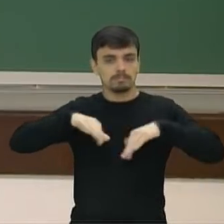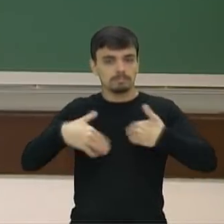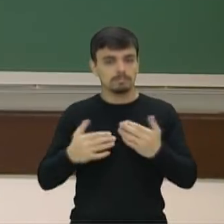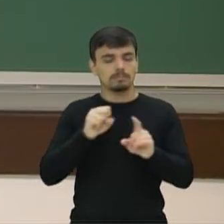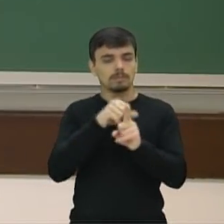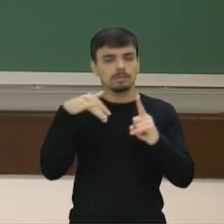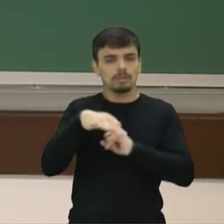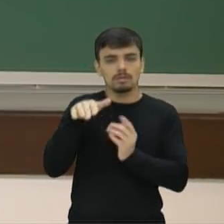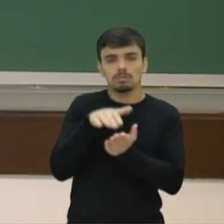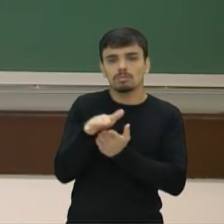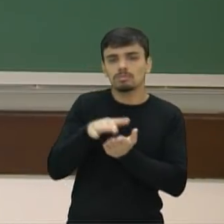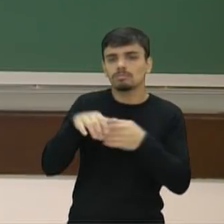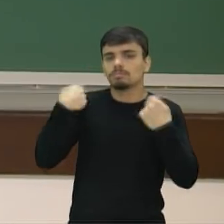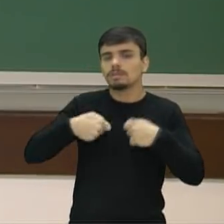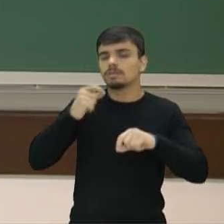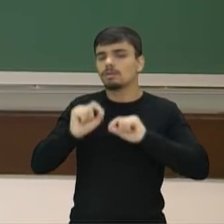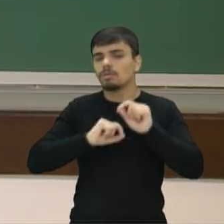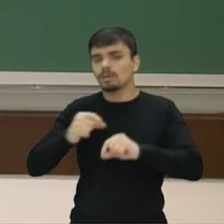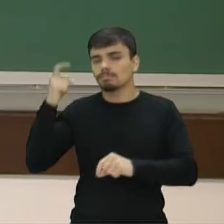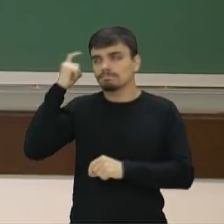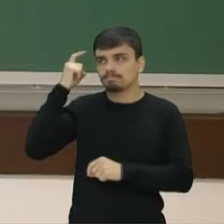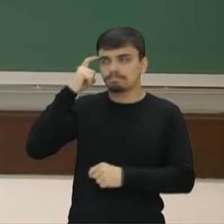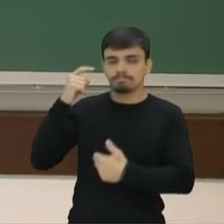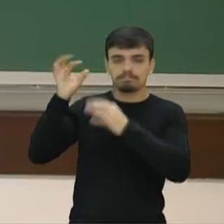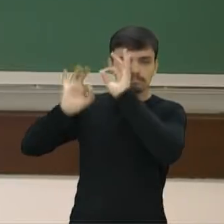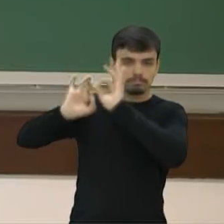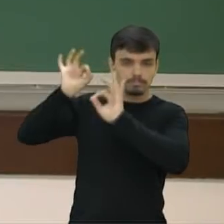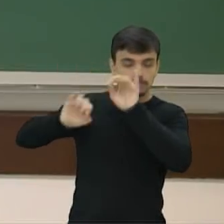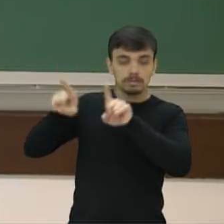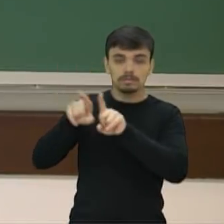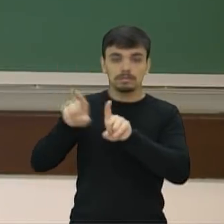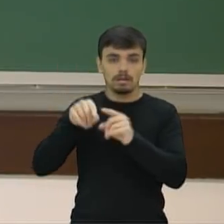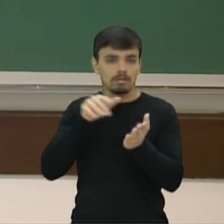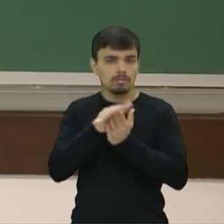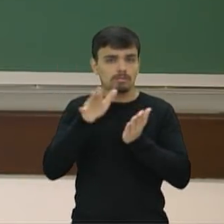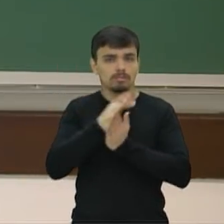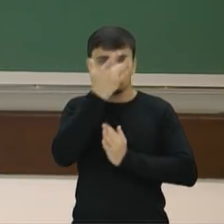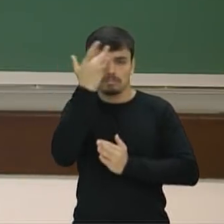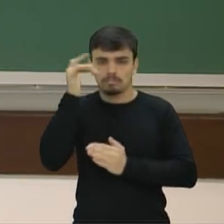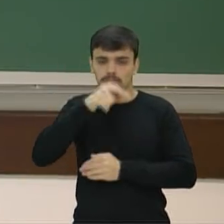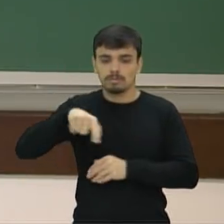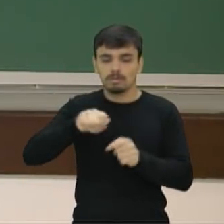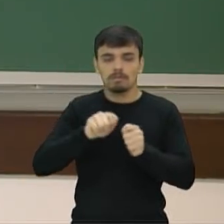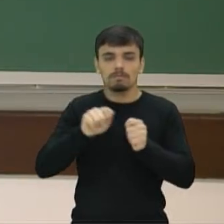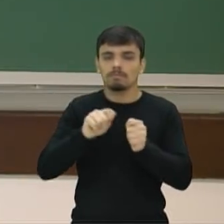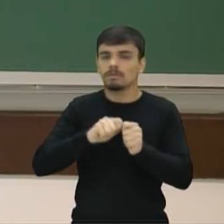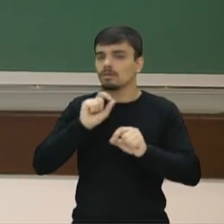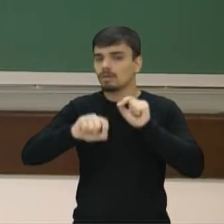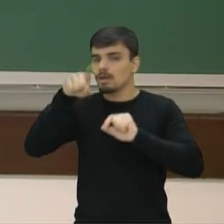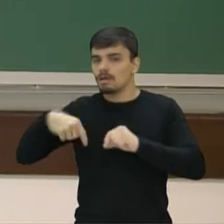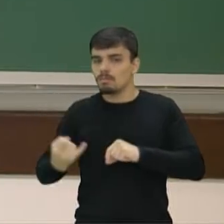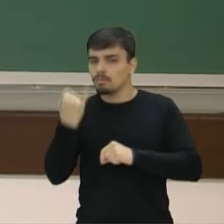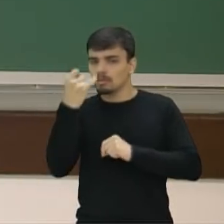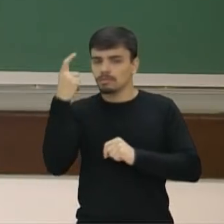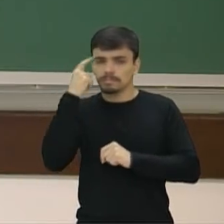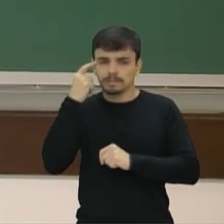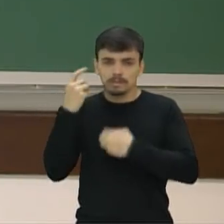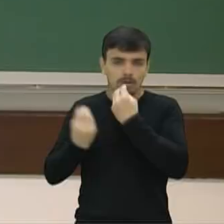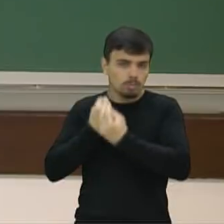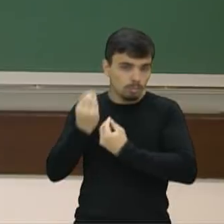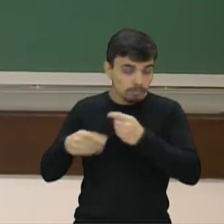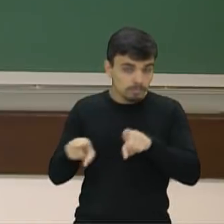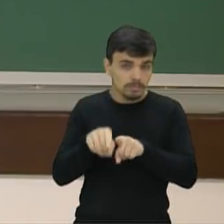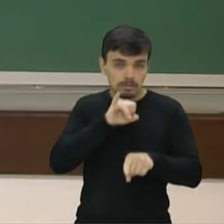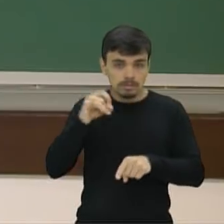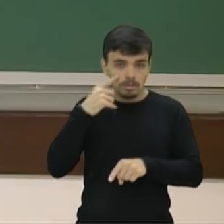consumo ela tem que ser repensada. E o consumo que as pessoas fazem também é importante que seja repensado. Se você